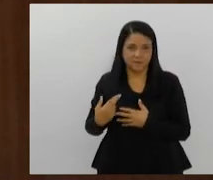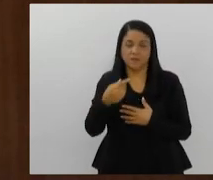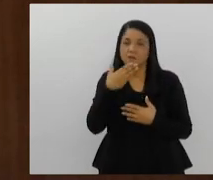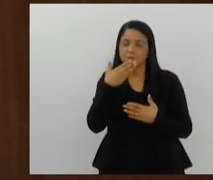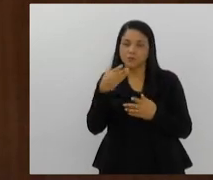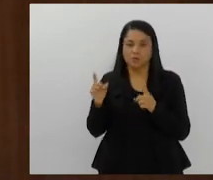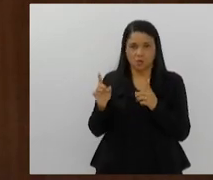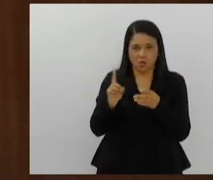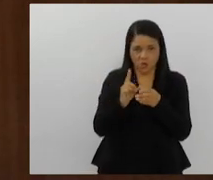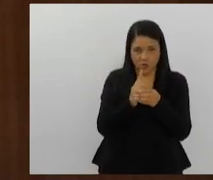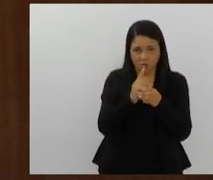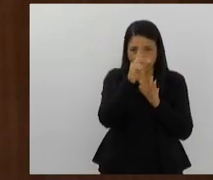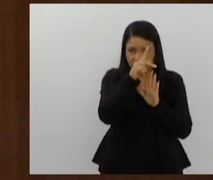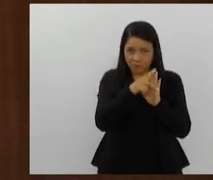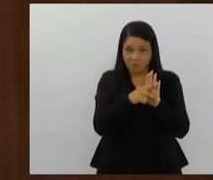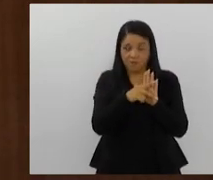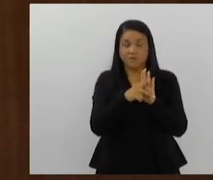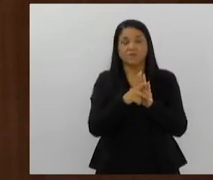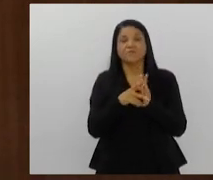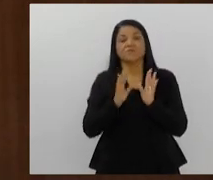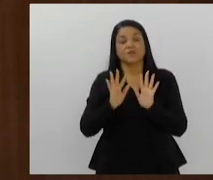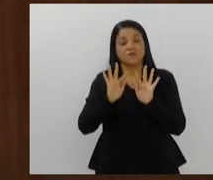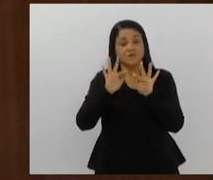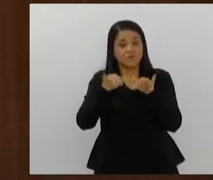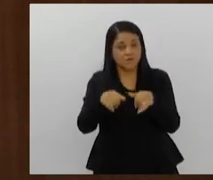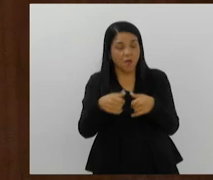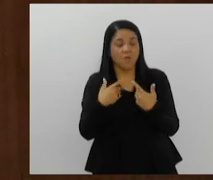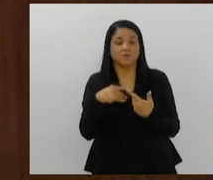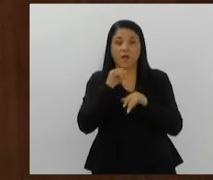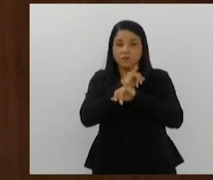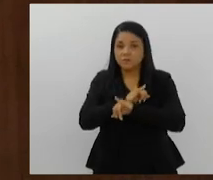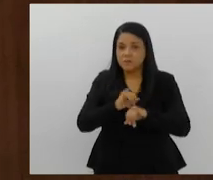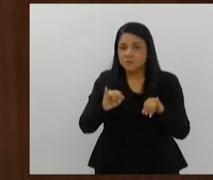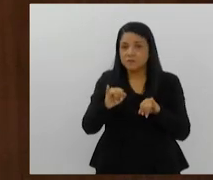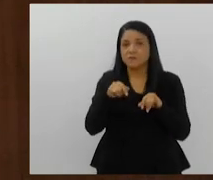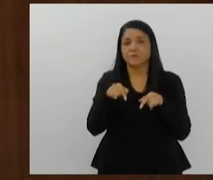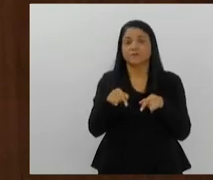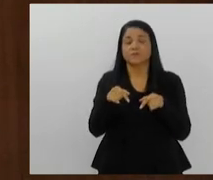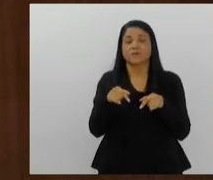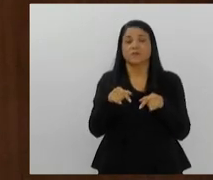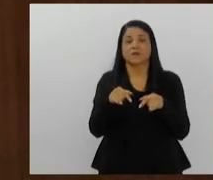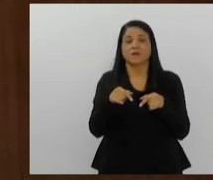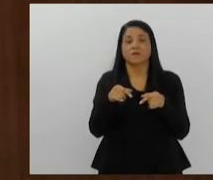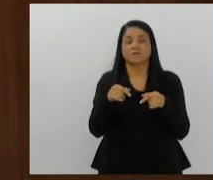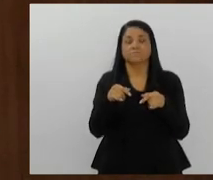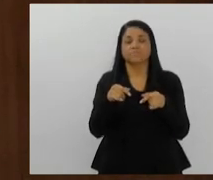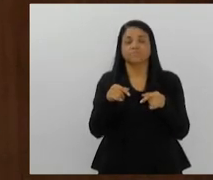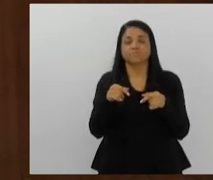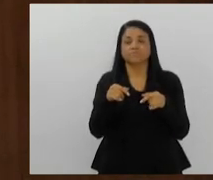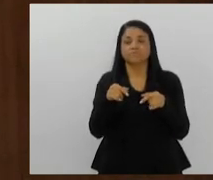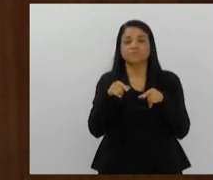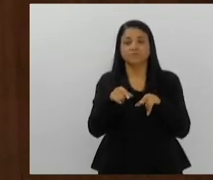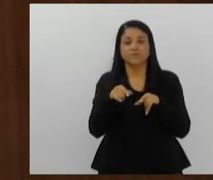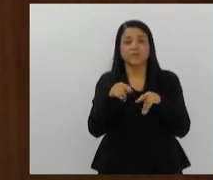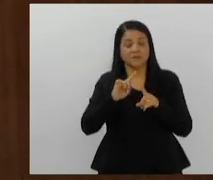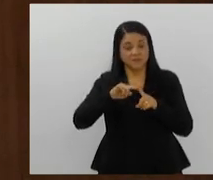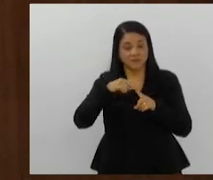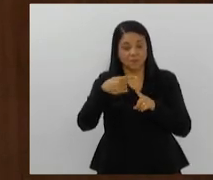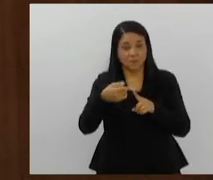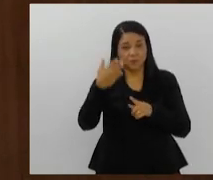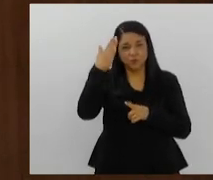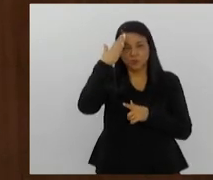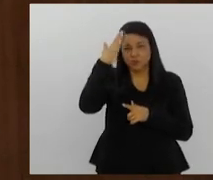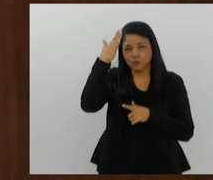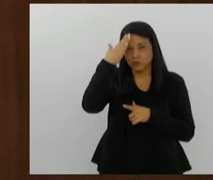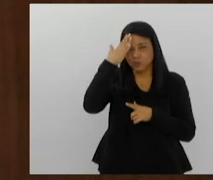só aqui, ao final, anunciar, senhora presidenta, que a gente acabou de protocolar aqui, depois do sucesso